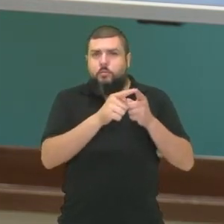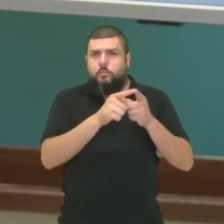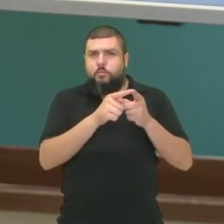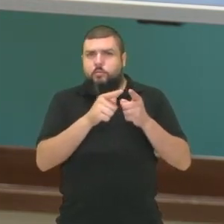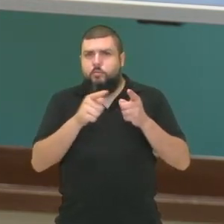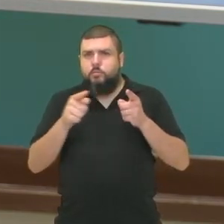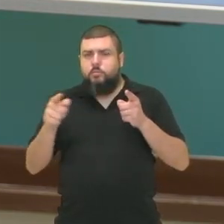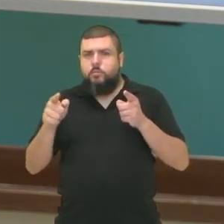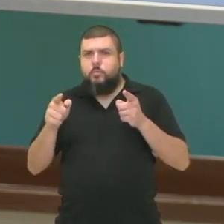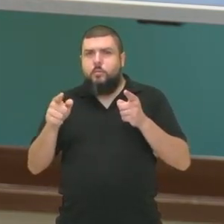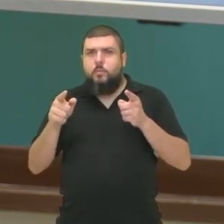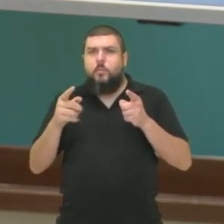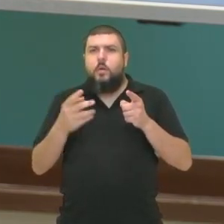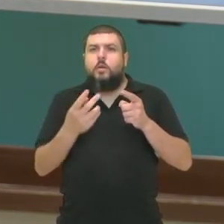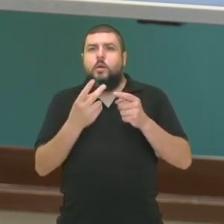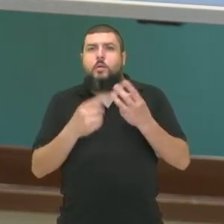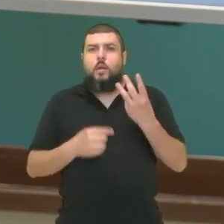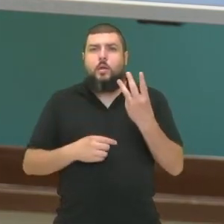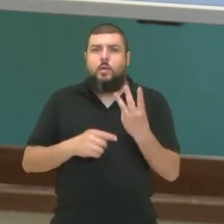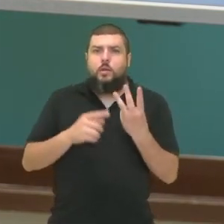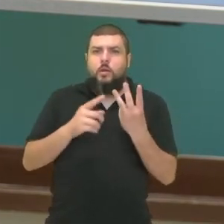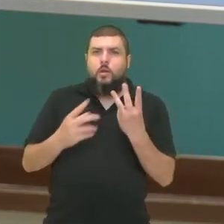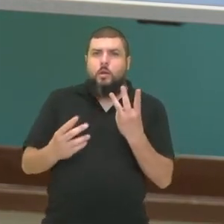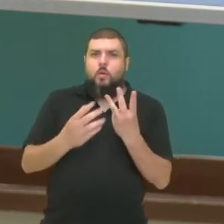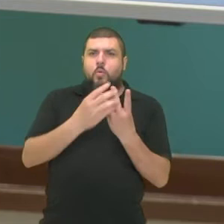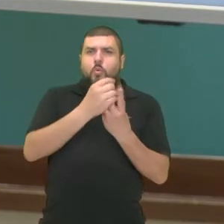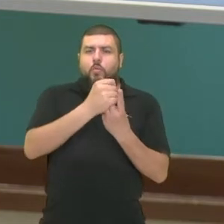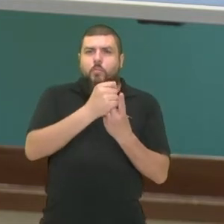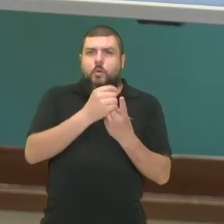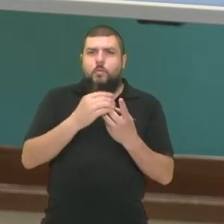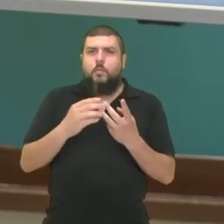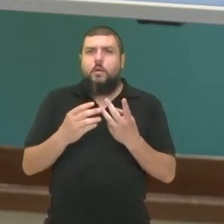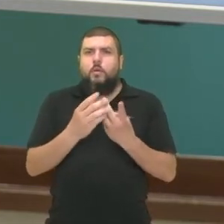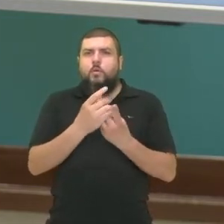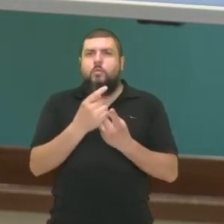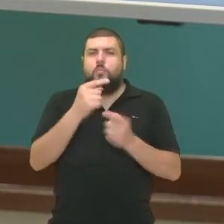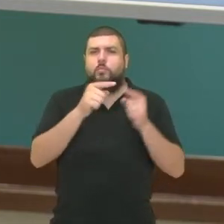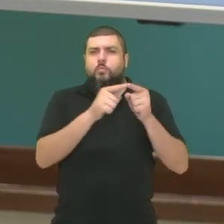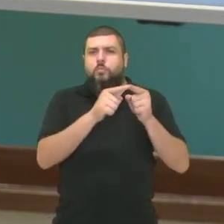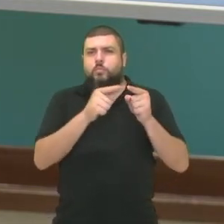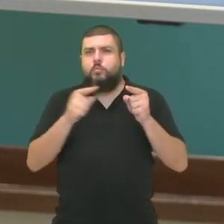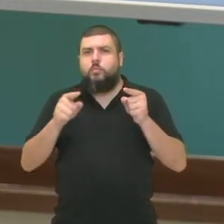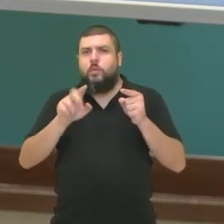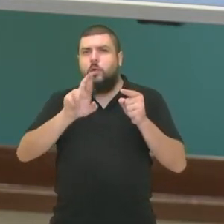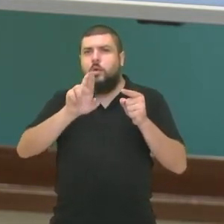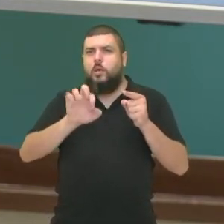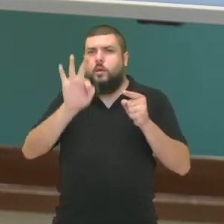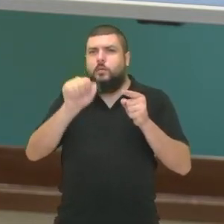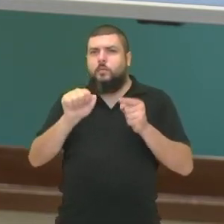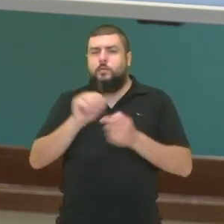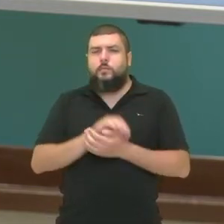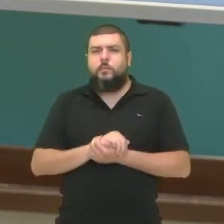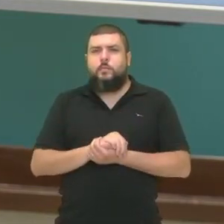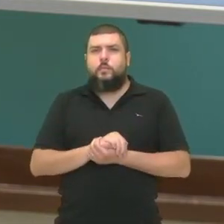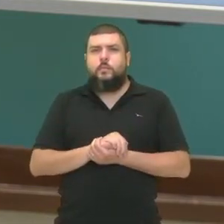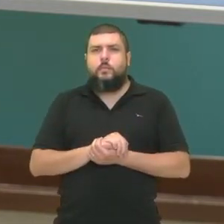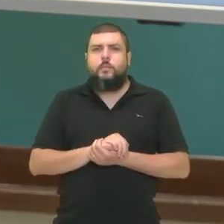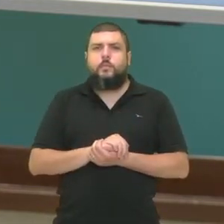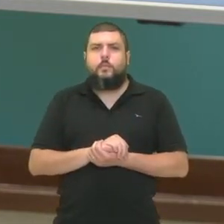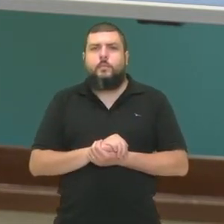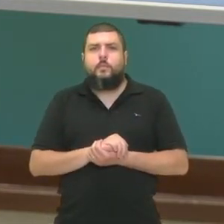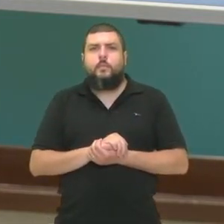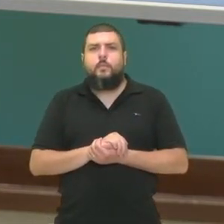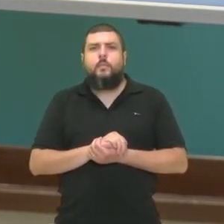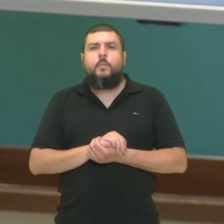vez de três, apenas dois pontos e, consequentemente, por dois pontos você passa uma reta. Então, nos três pontos sendo distintos, ou